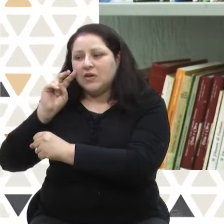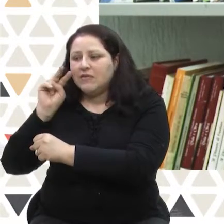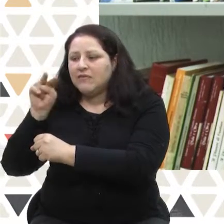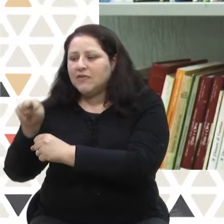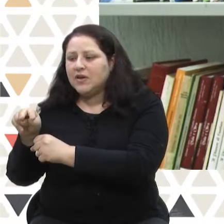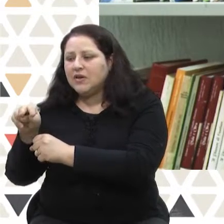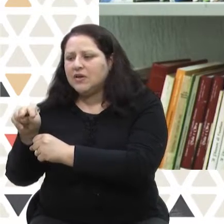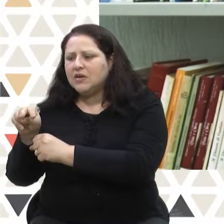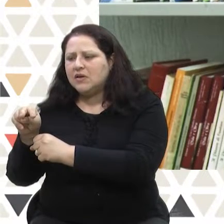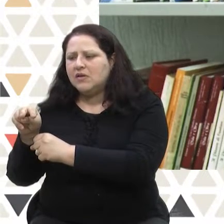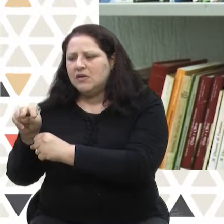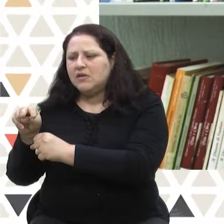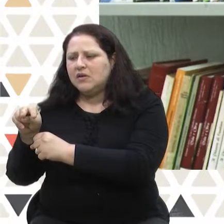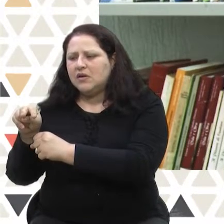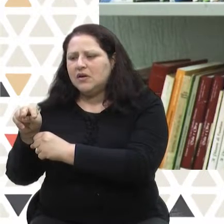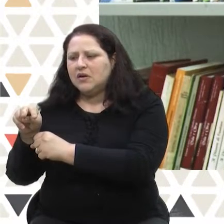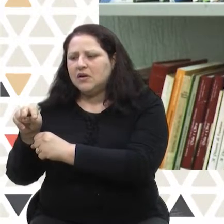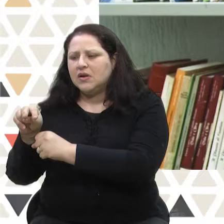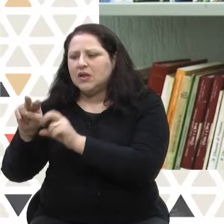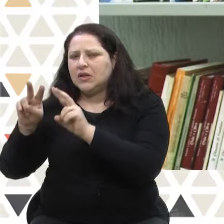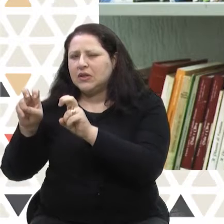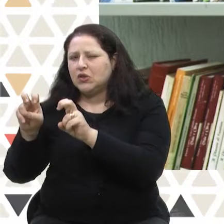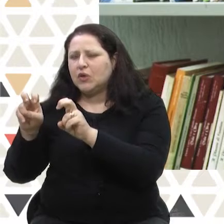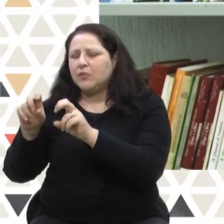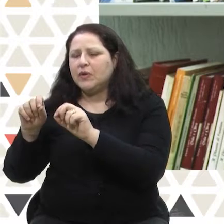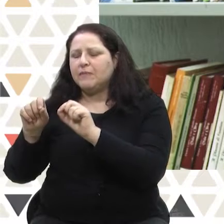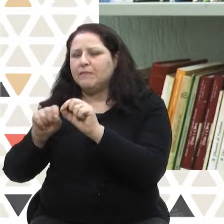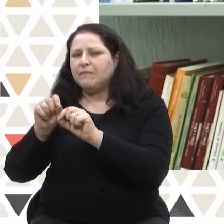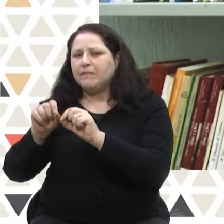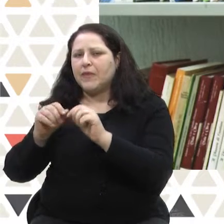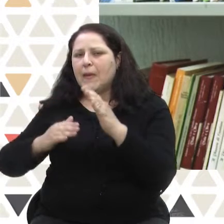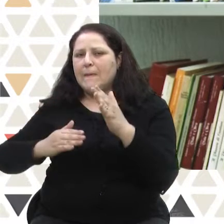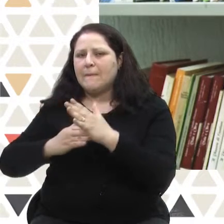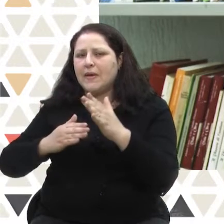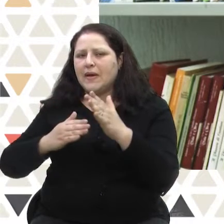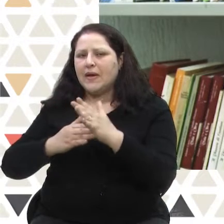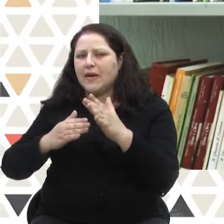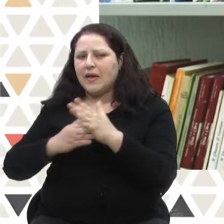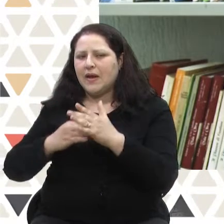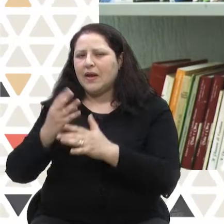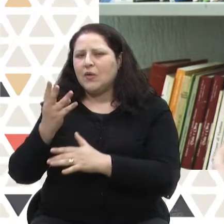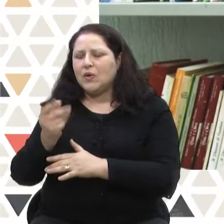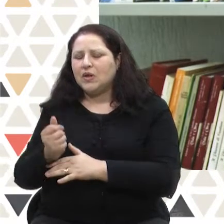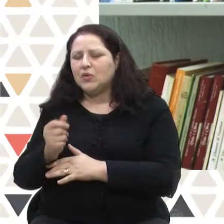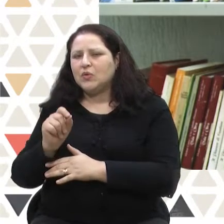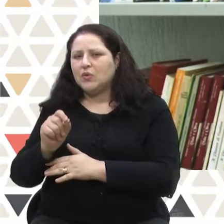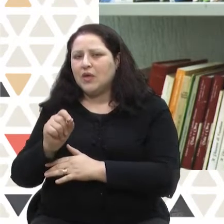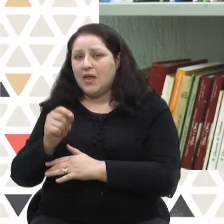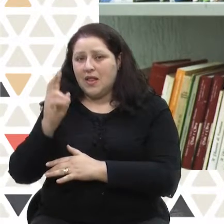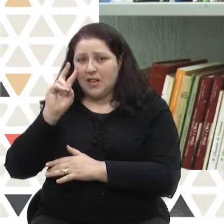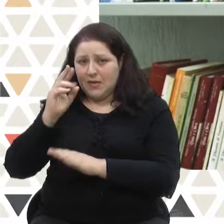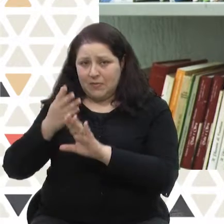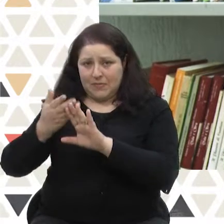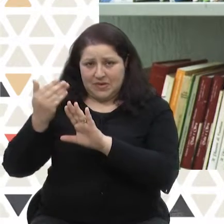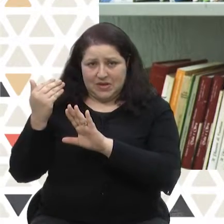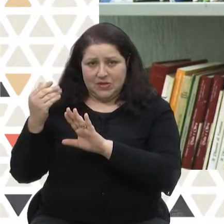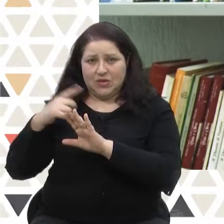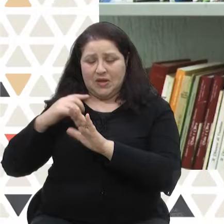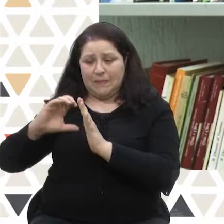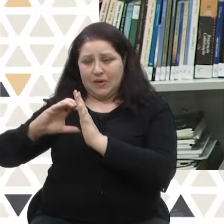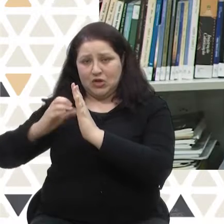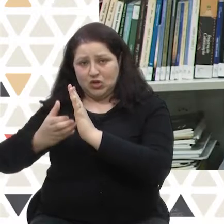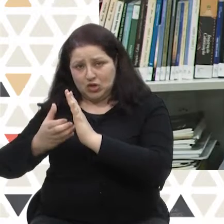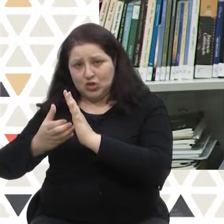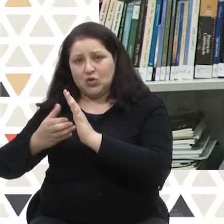vai ser verificado, inclusive, para a cláusula de barreira. Lembrando que nas eleições de 2022, os